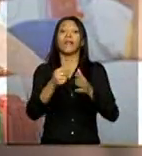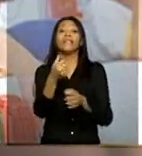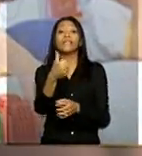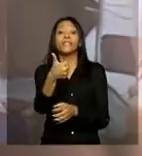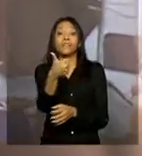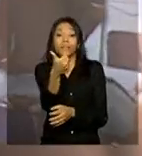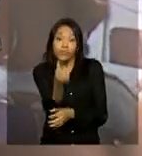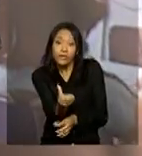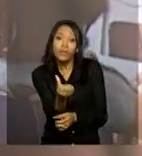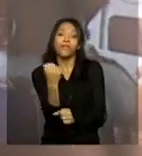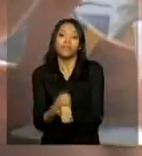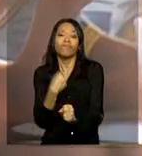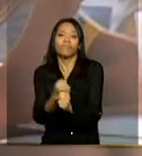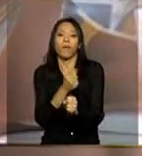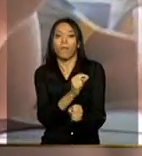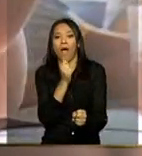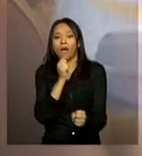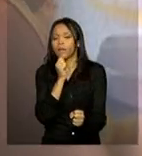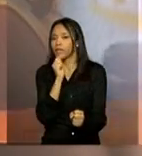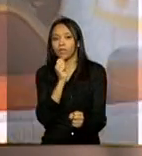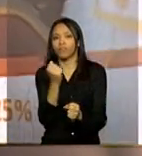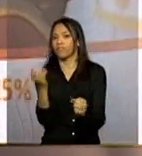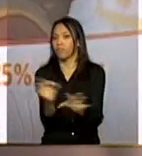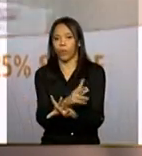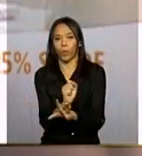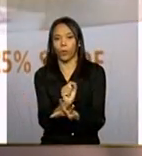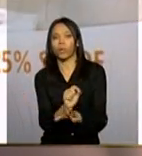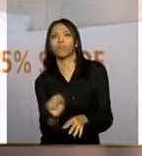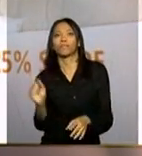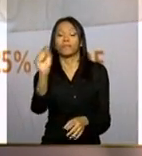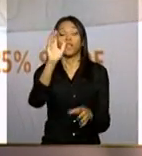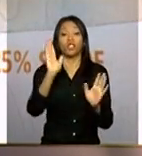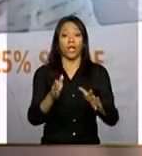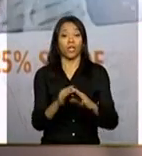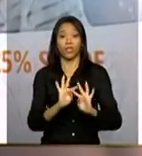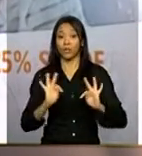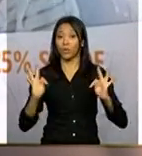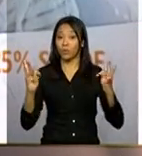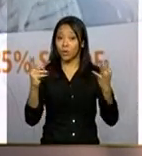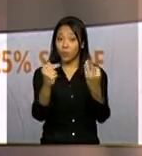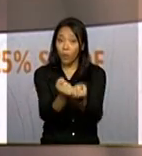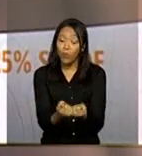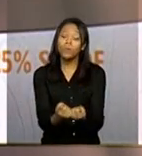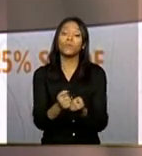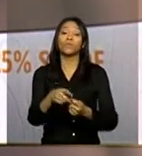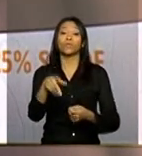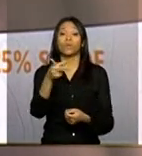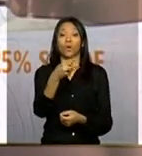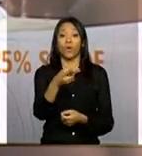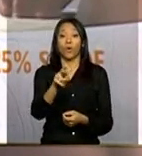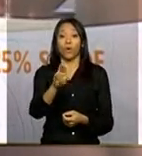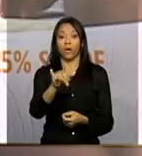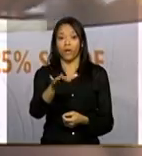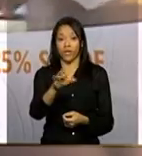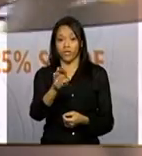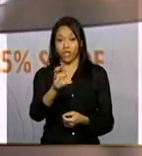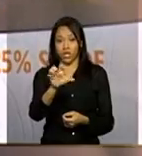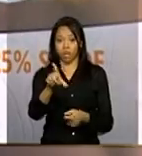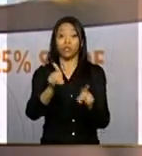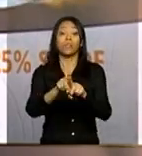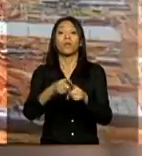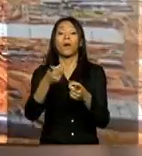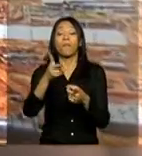E assim, o Brasil se prepara para o futuro, já que todos os royalties do pré-sal serão inteiramente destinados à saúde e à